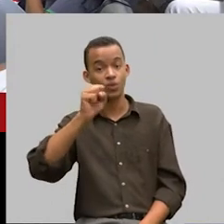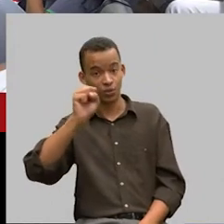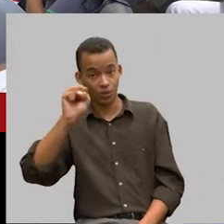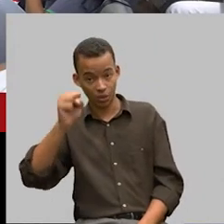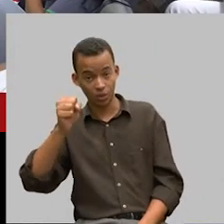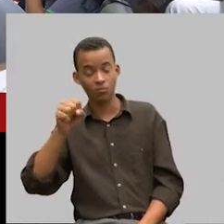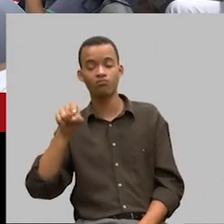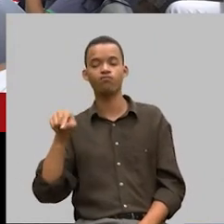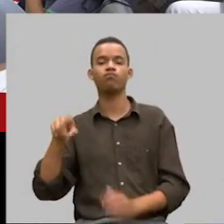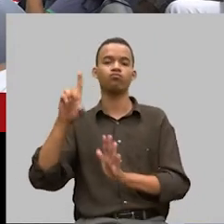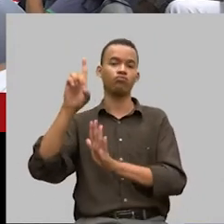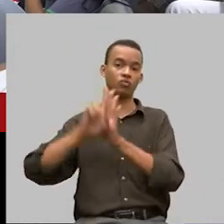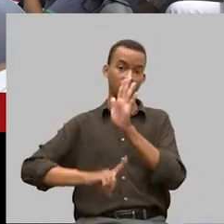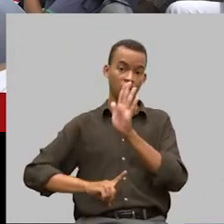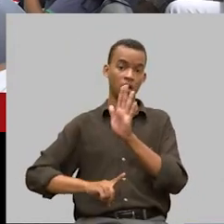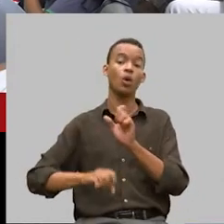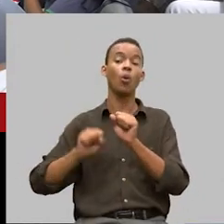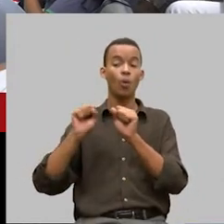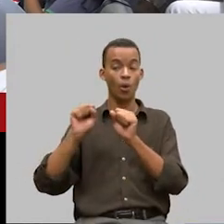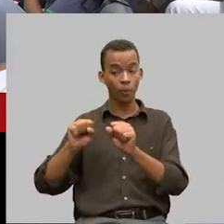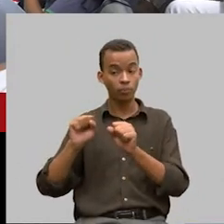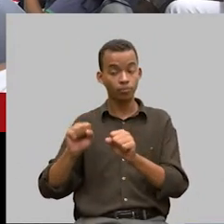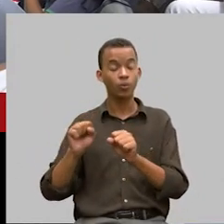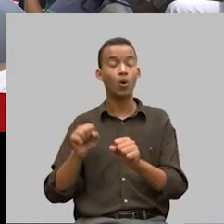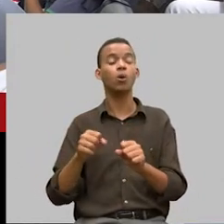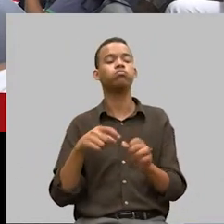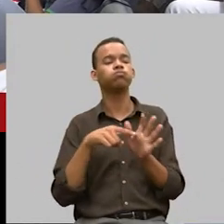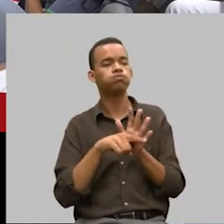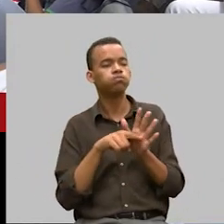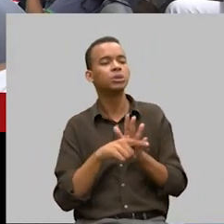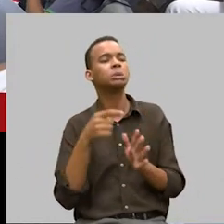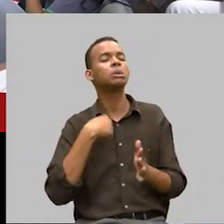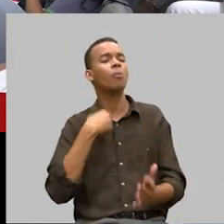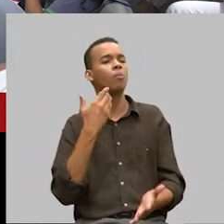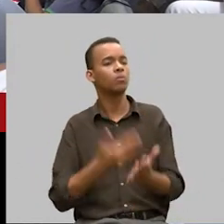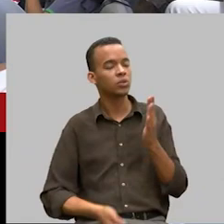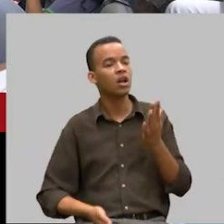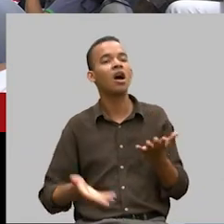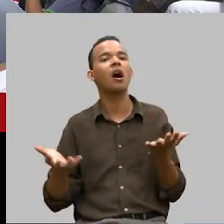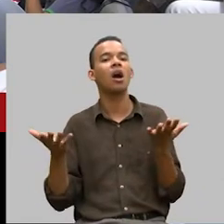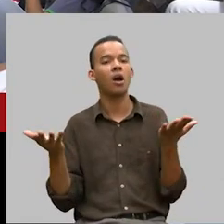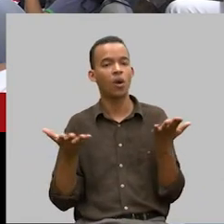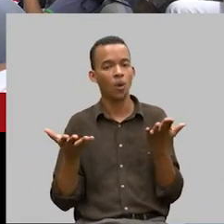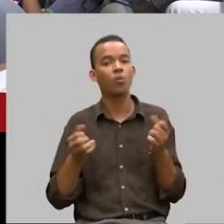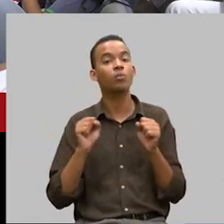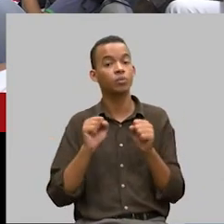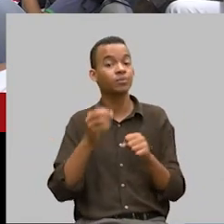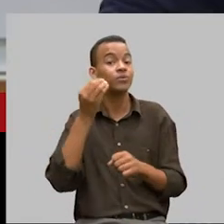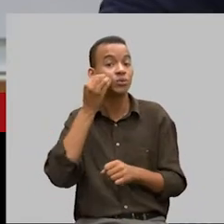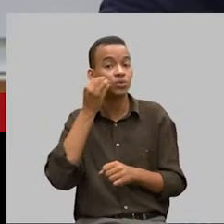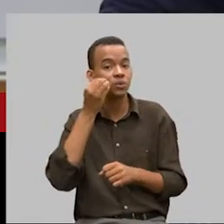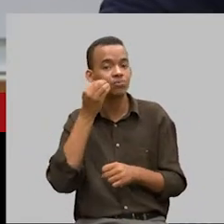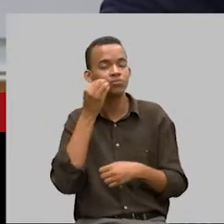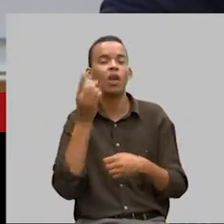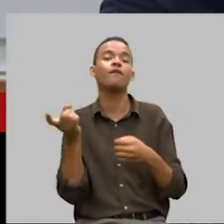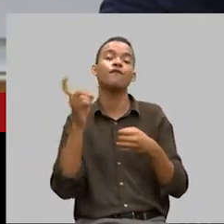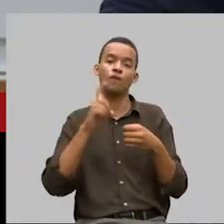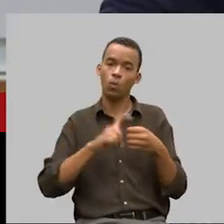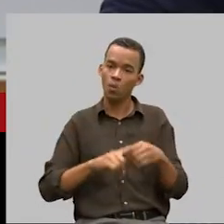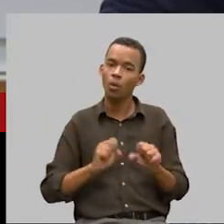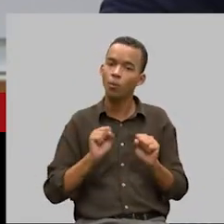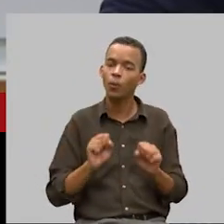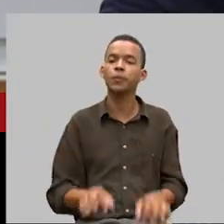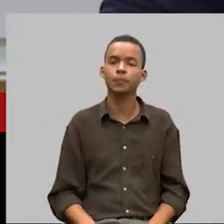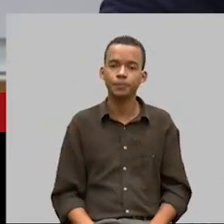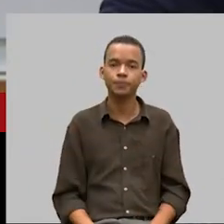reaver isso que foi roubado delas tá então é um pouco disso que eu vou tentar falar com vocês e na medida em